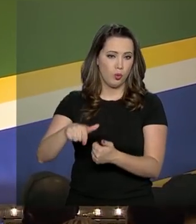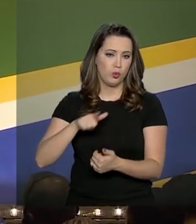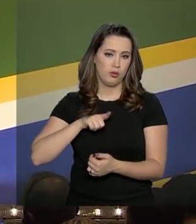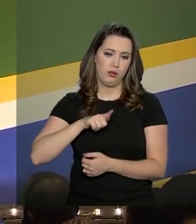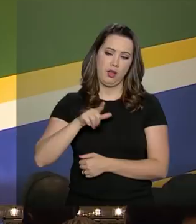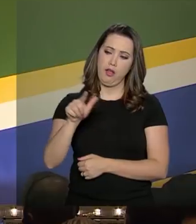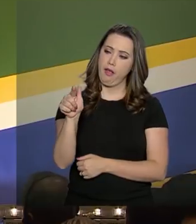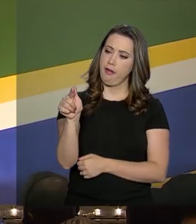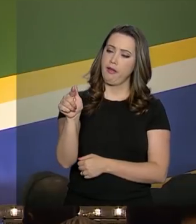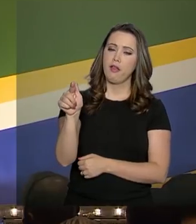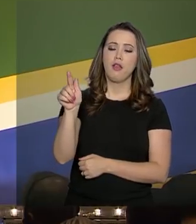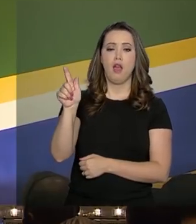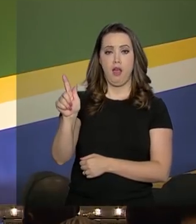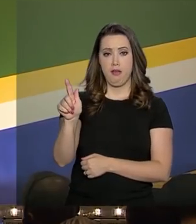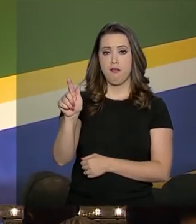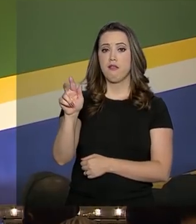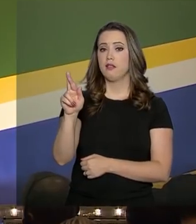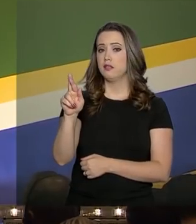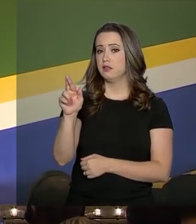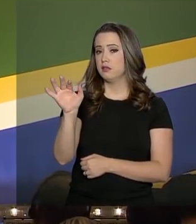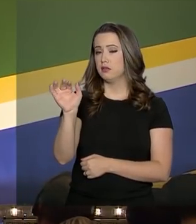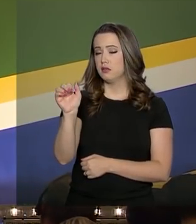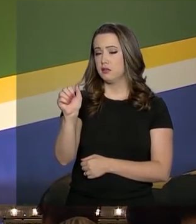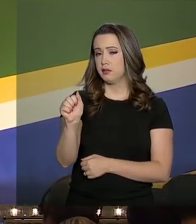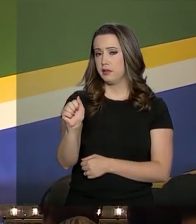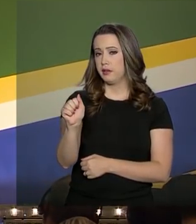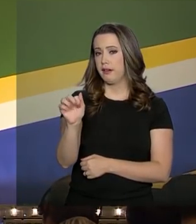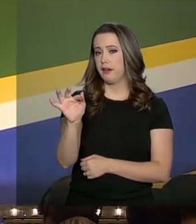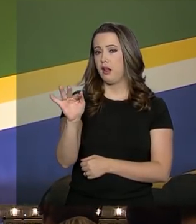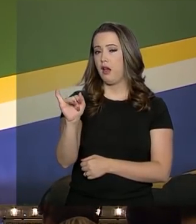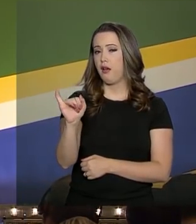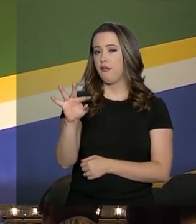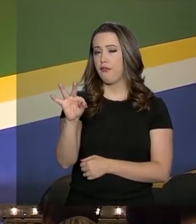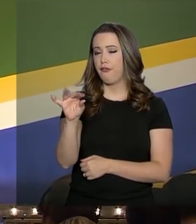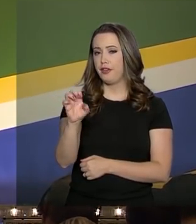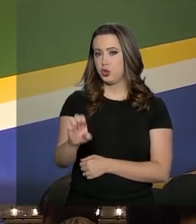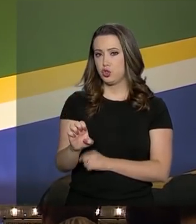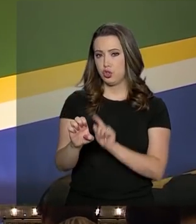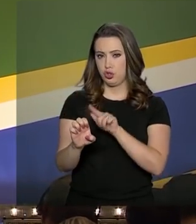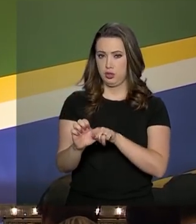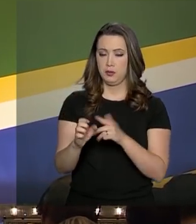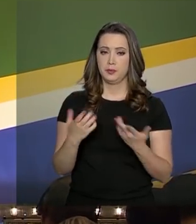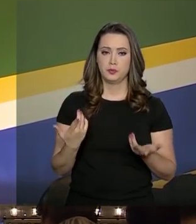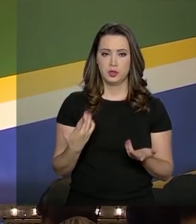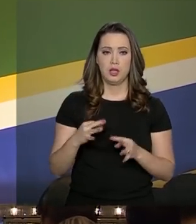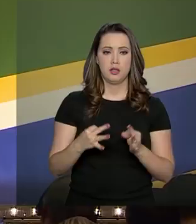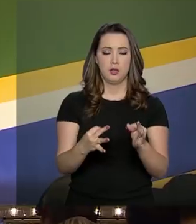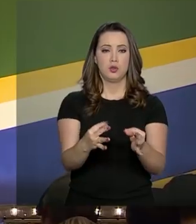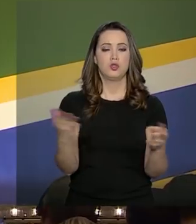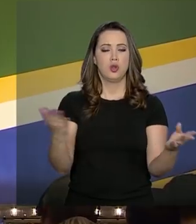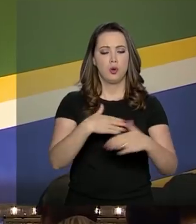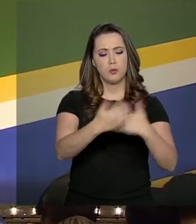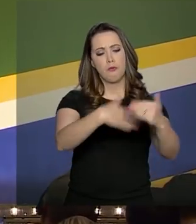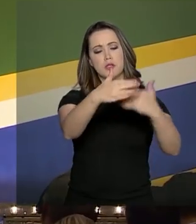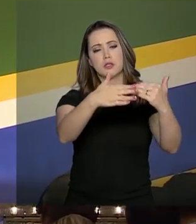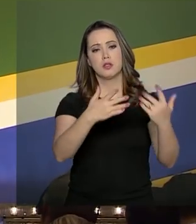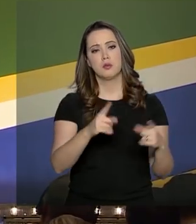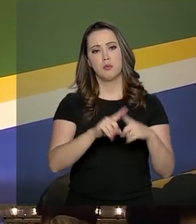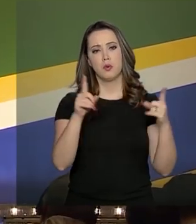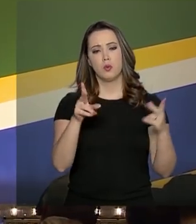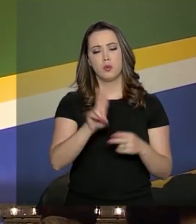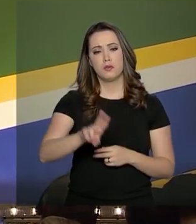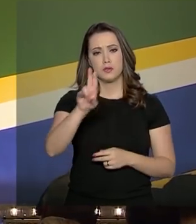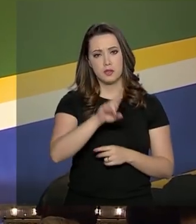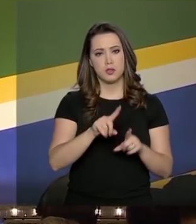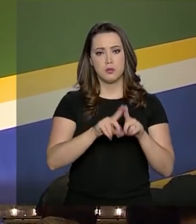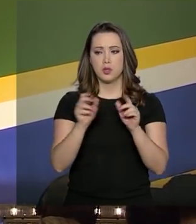E estamos à disposição. A tecnologia, talvez, temos dado um grande passo agora com a Mackenzie, mas, juntamente com